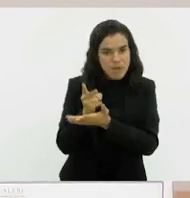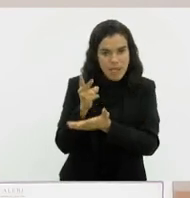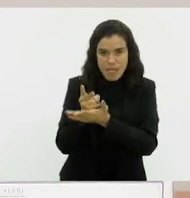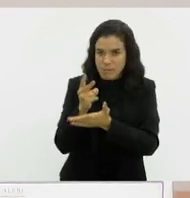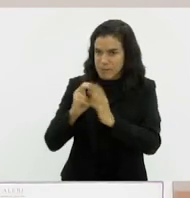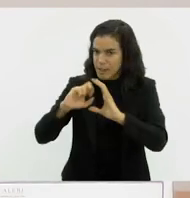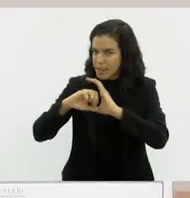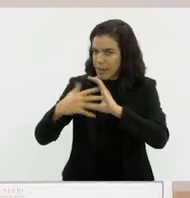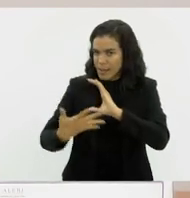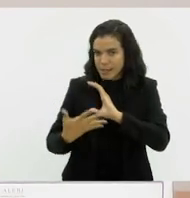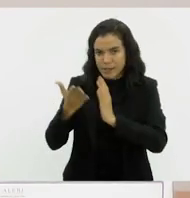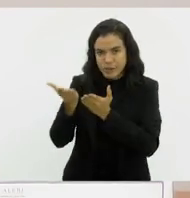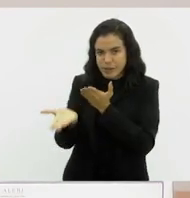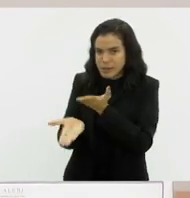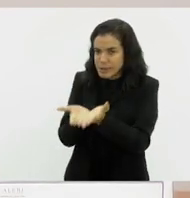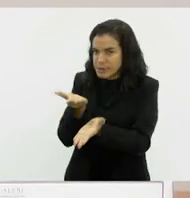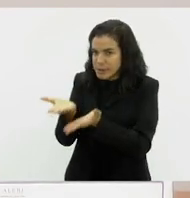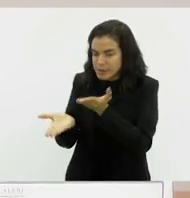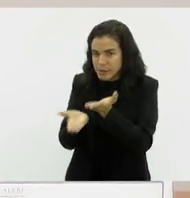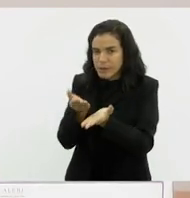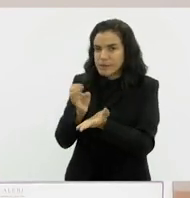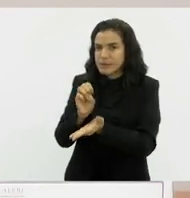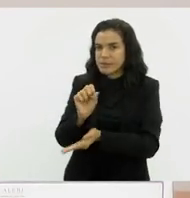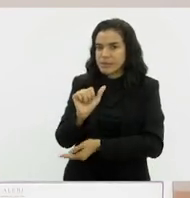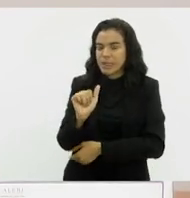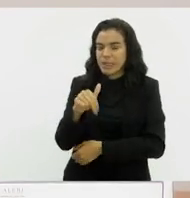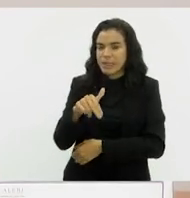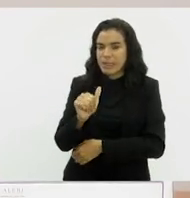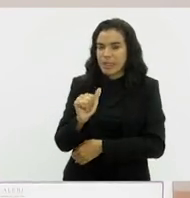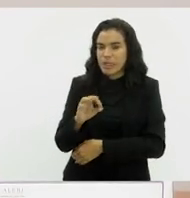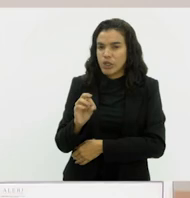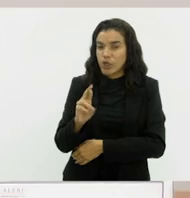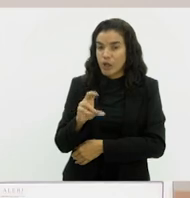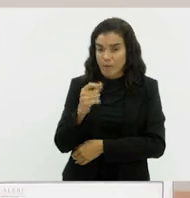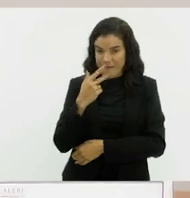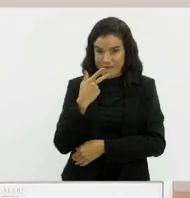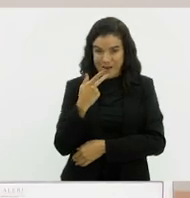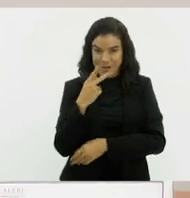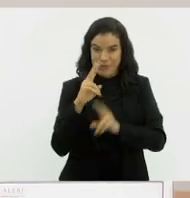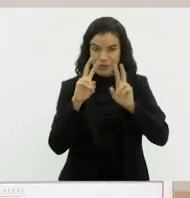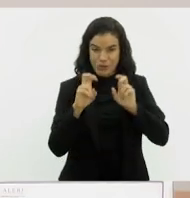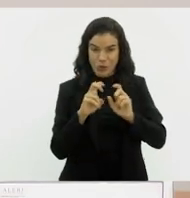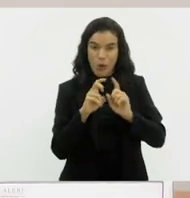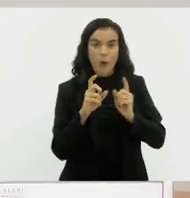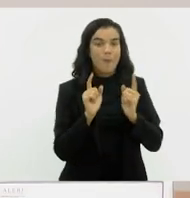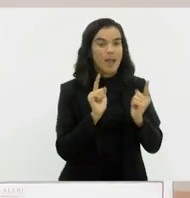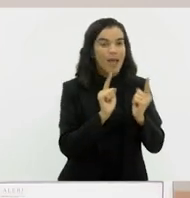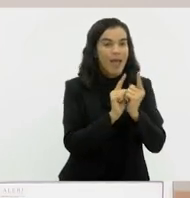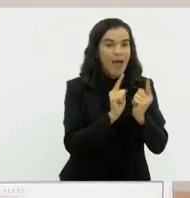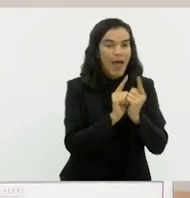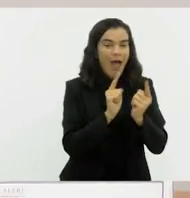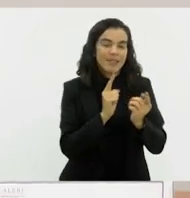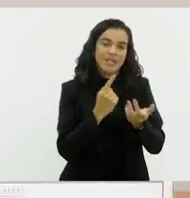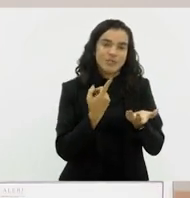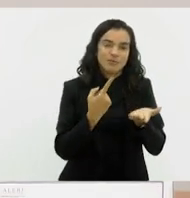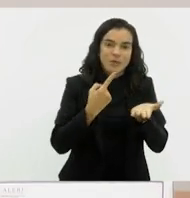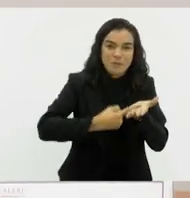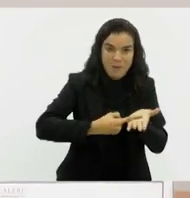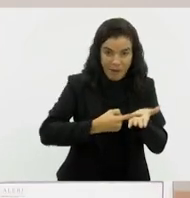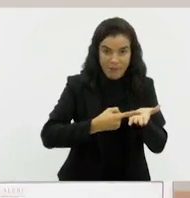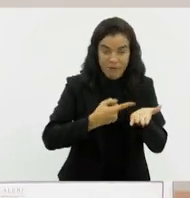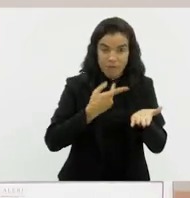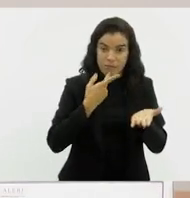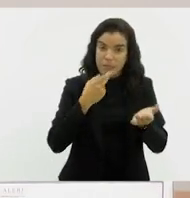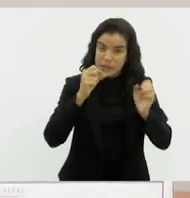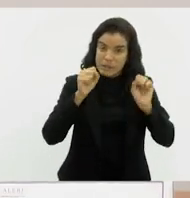natureza assistencial que o sanatório precisa ter. Vamos falar em um ambulatório? Pode ter um ambulatório, sim, mas a gente não pode deixar